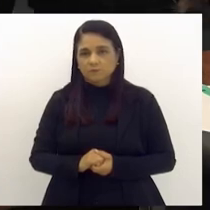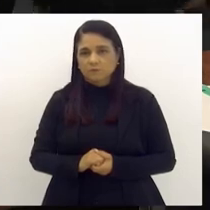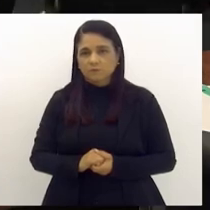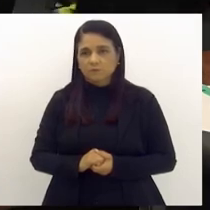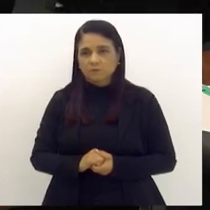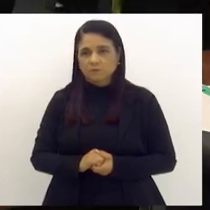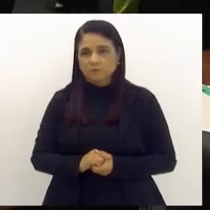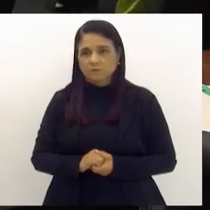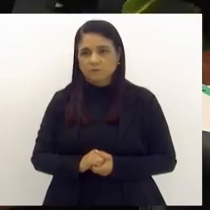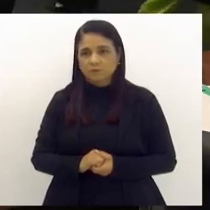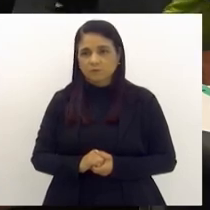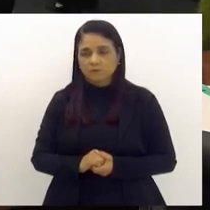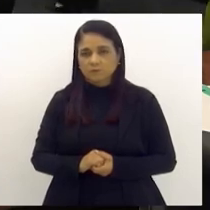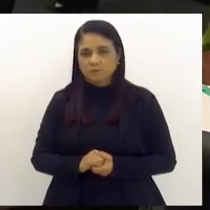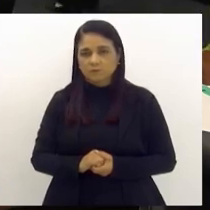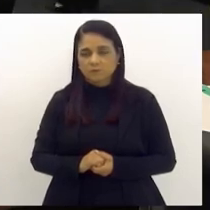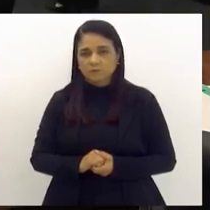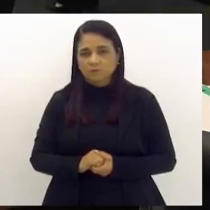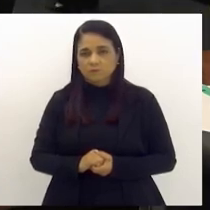Que não estava.